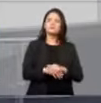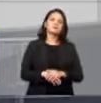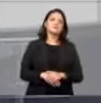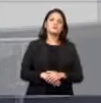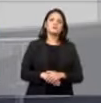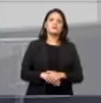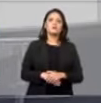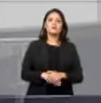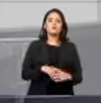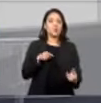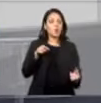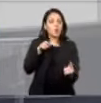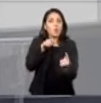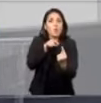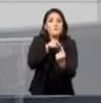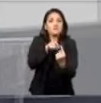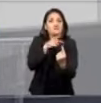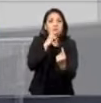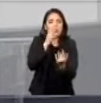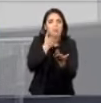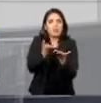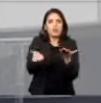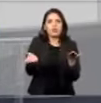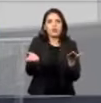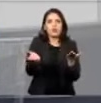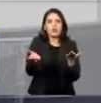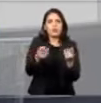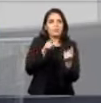os objetivos